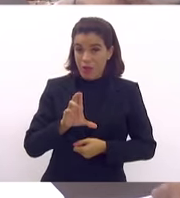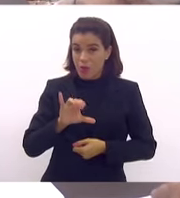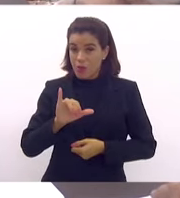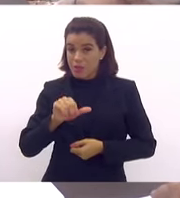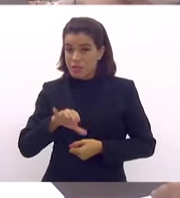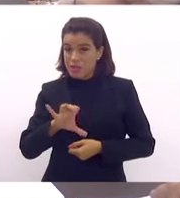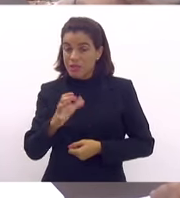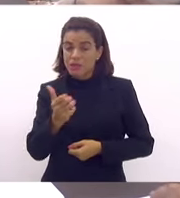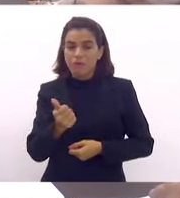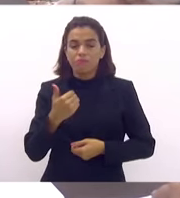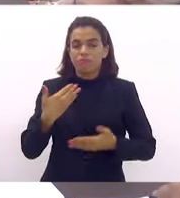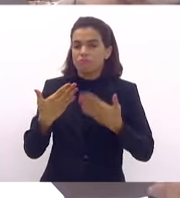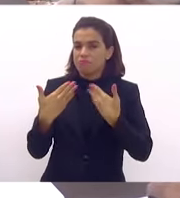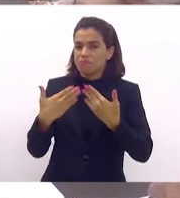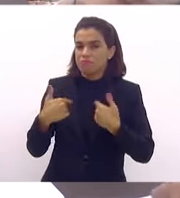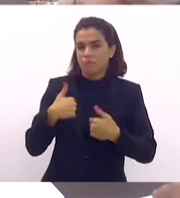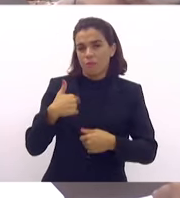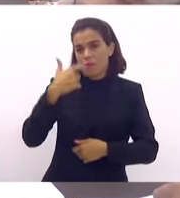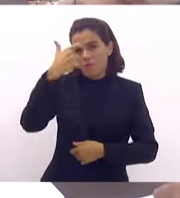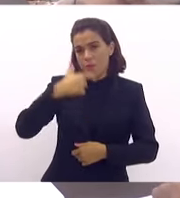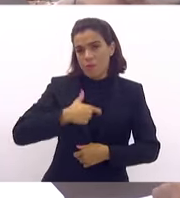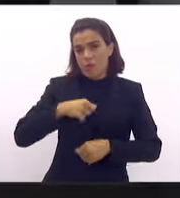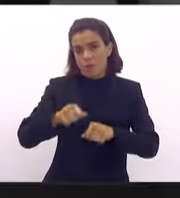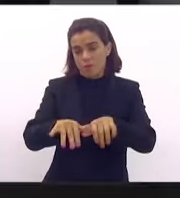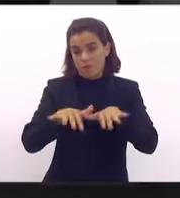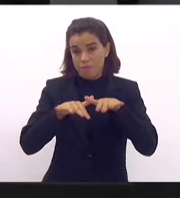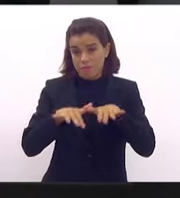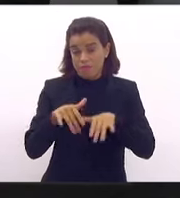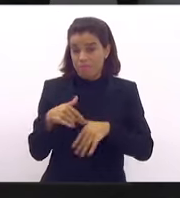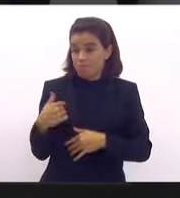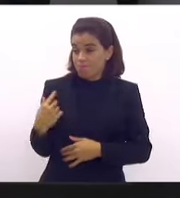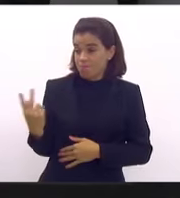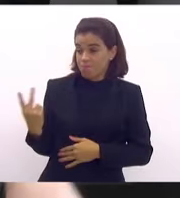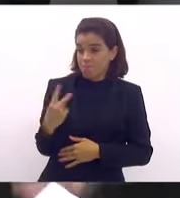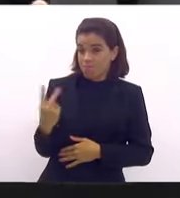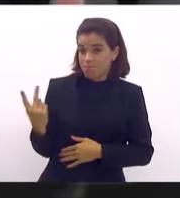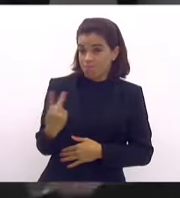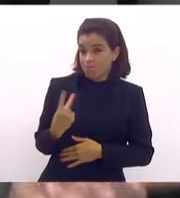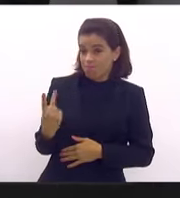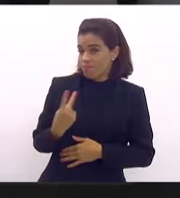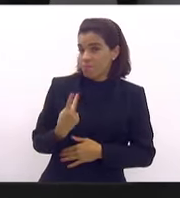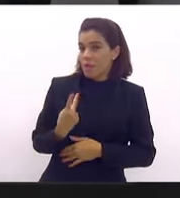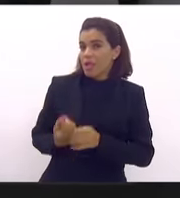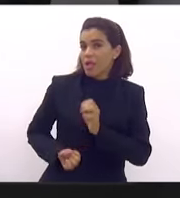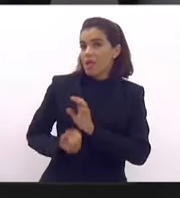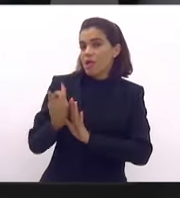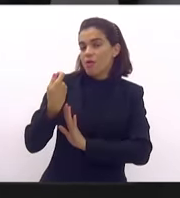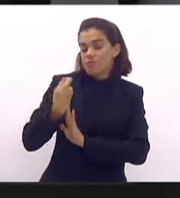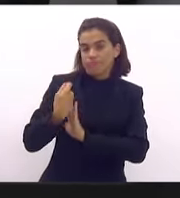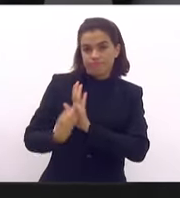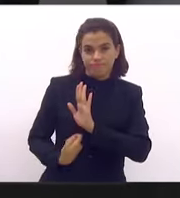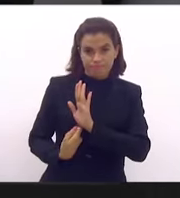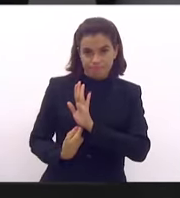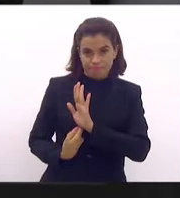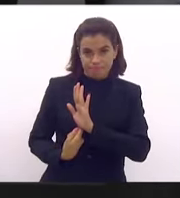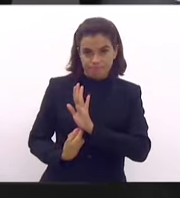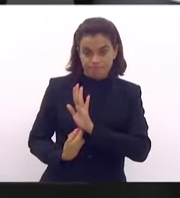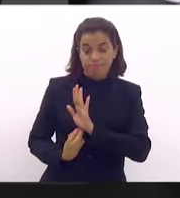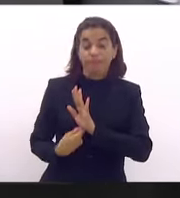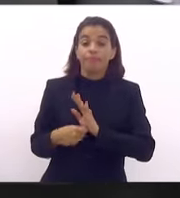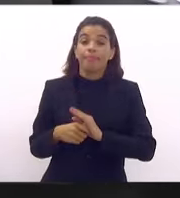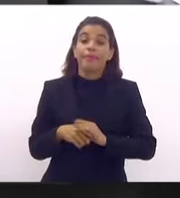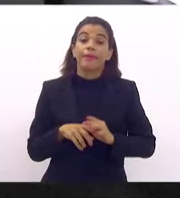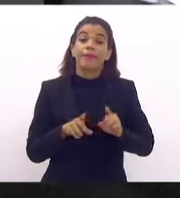comigo em plenário sobre a gente fazer uma redação desse tema. E o